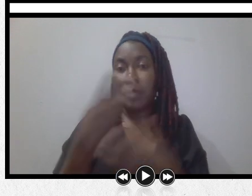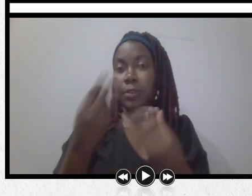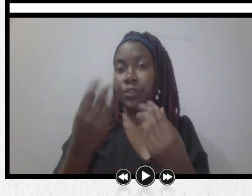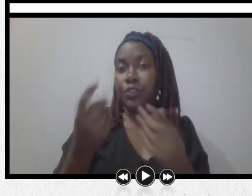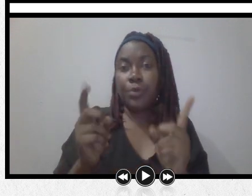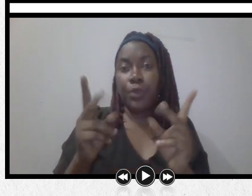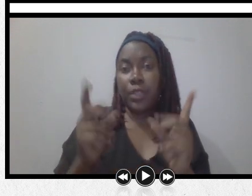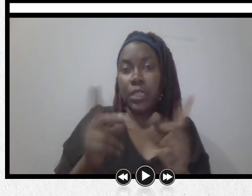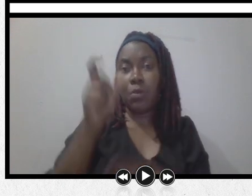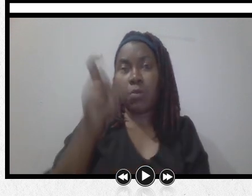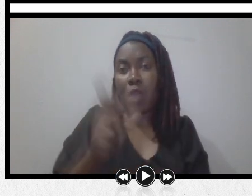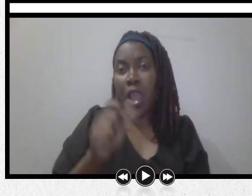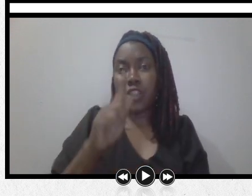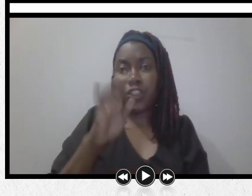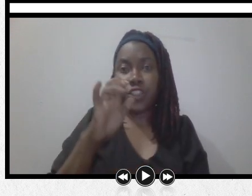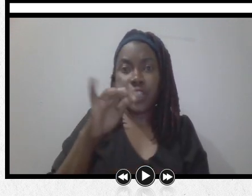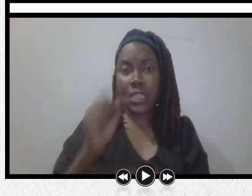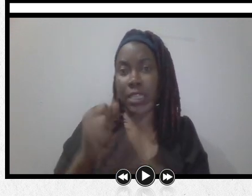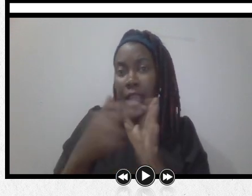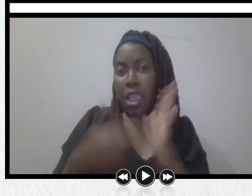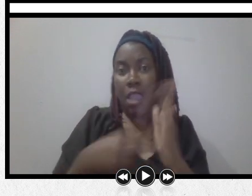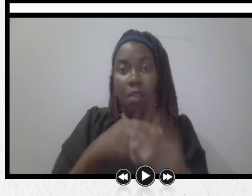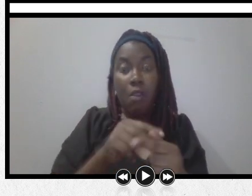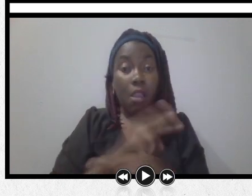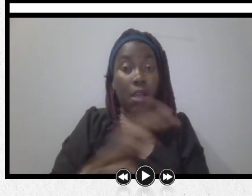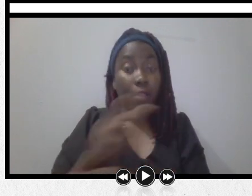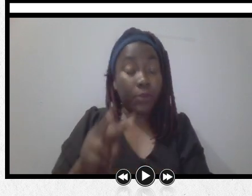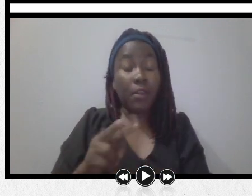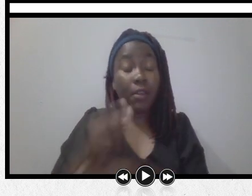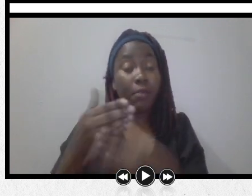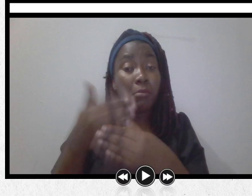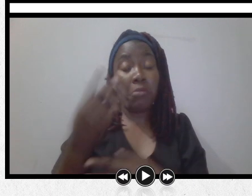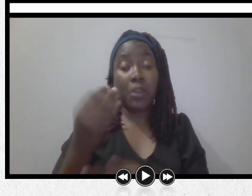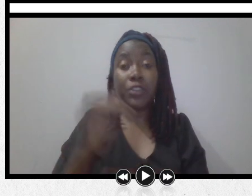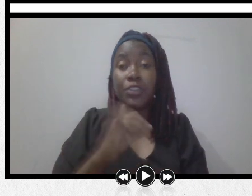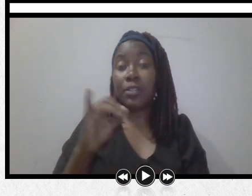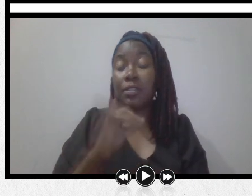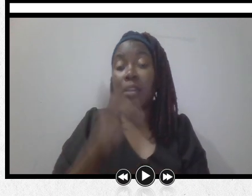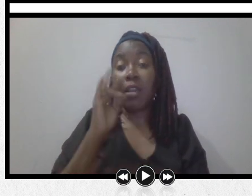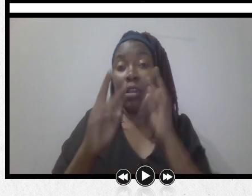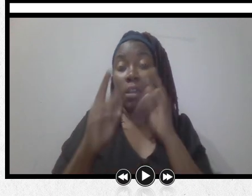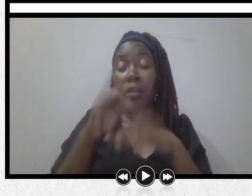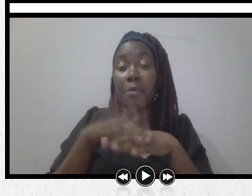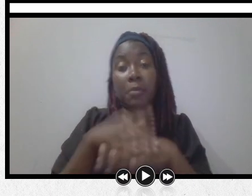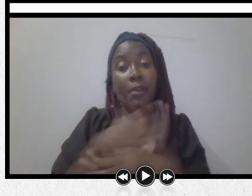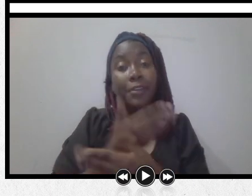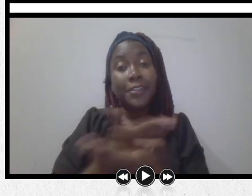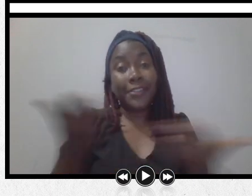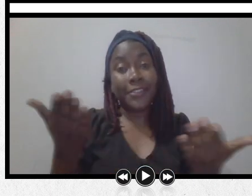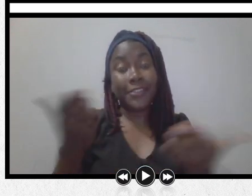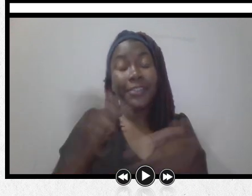aqui sobre esses modelos de agências reguladoras, e é uma bibliografia bastante interessante a ser observada pelas senhoras e pelos